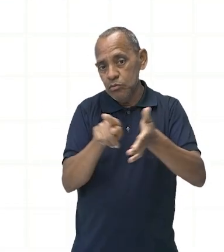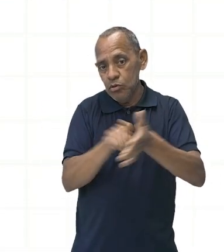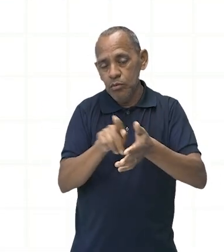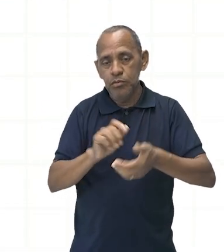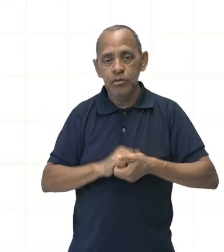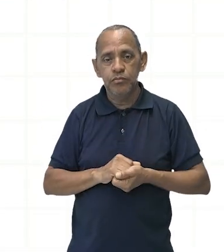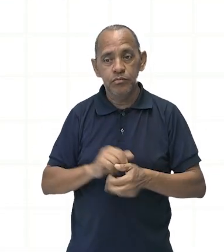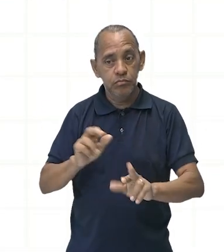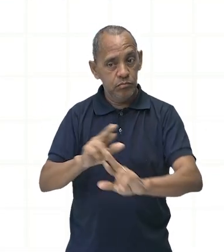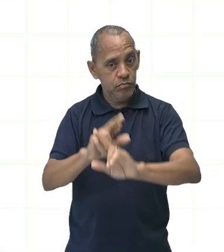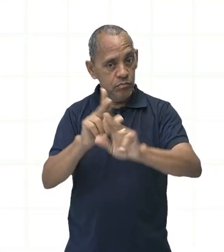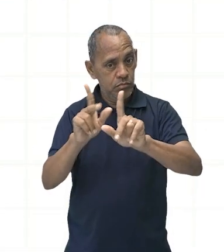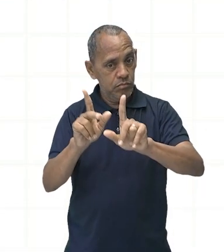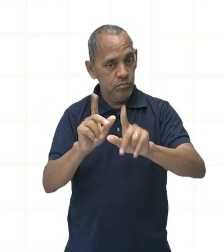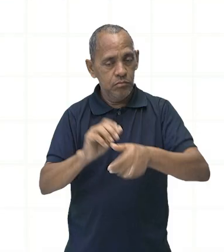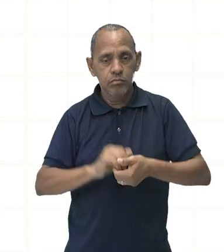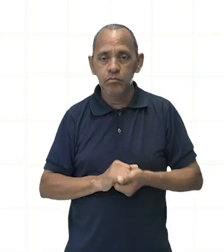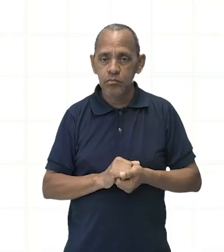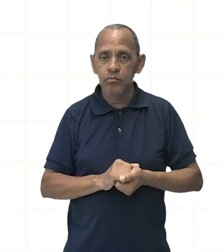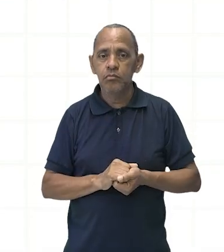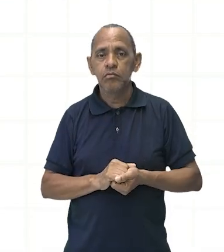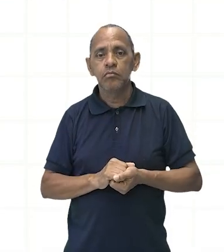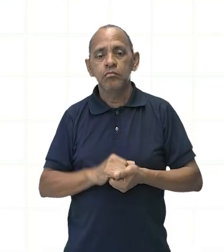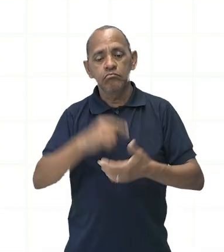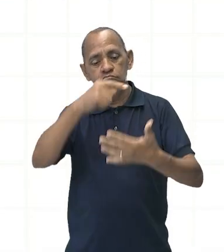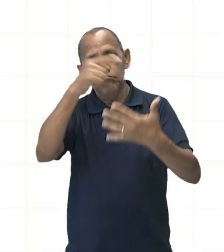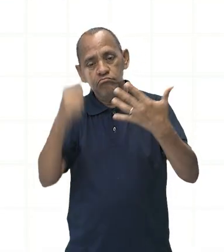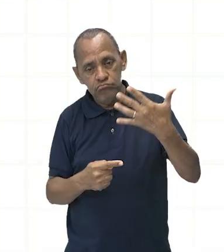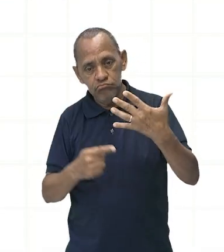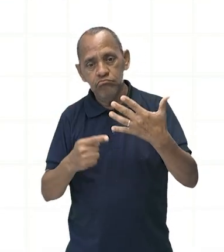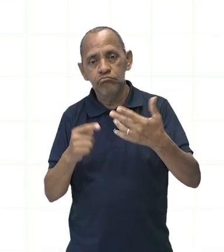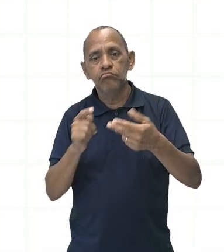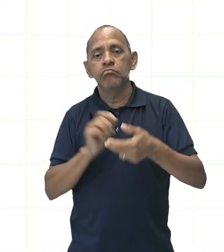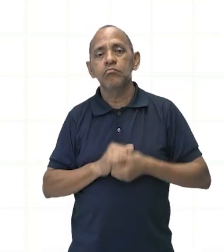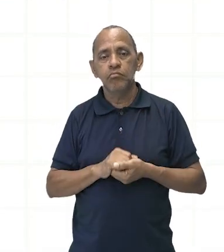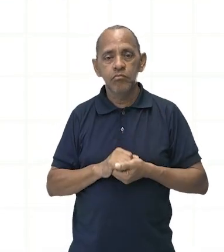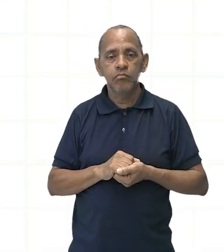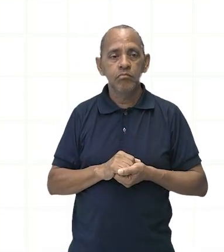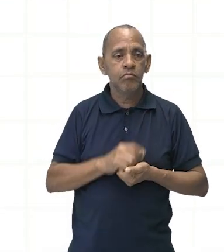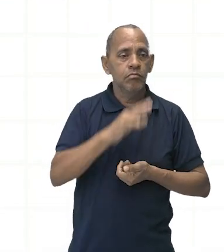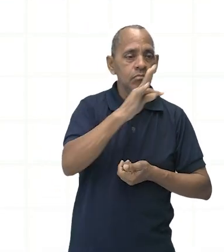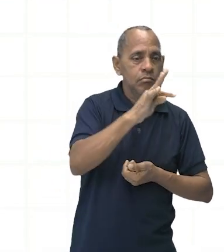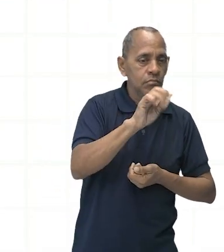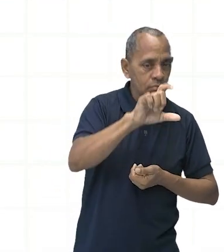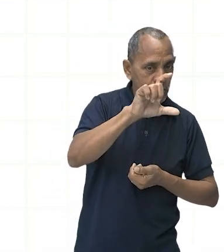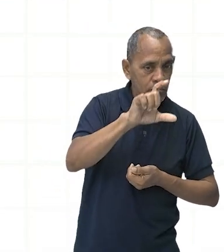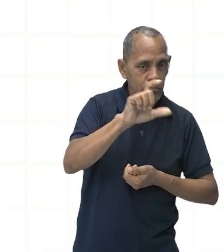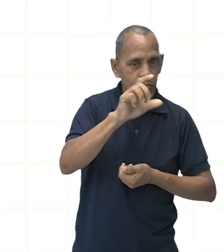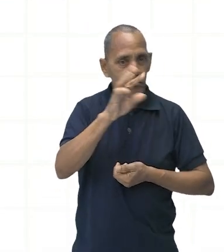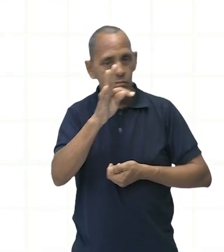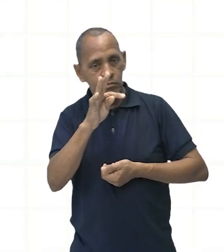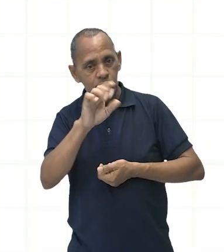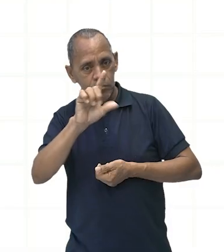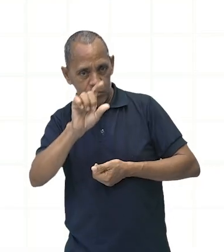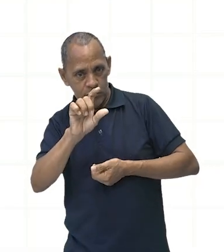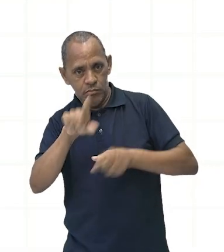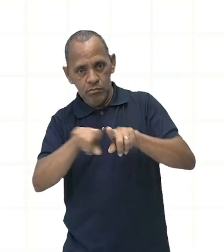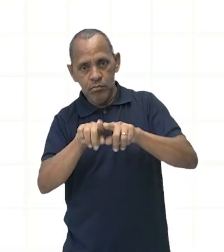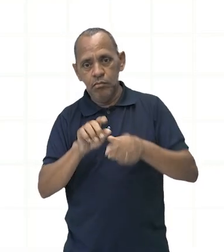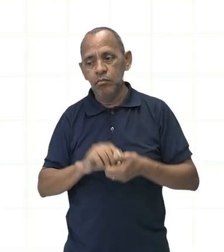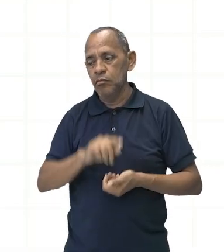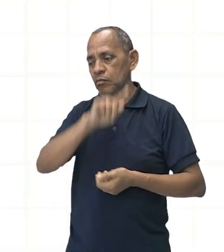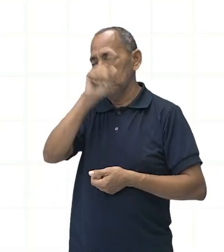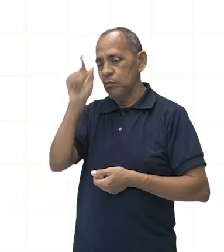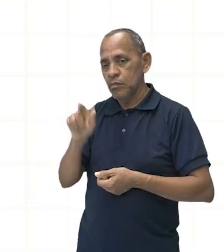diferentes, ok? Que são as formas alternativas de um gene. Então, temos o Vzão e o Vzinho. Por sua vez, nós temos também